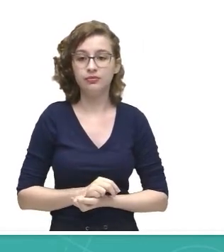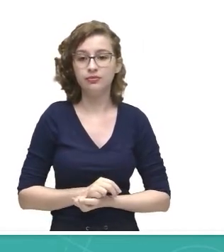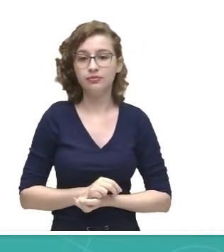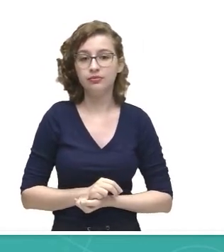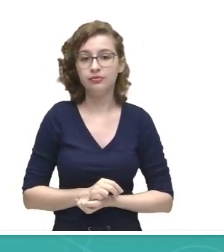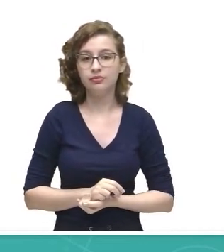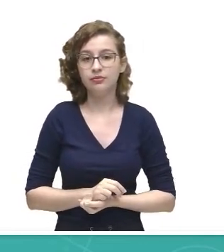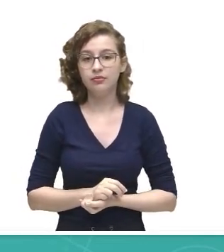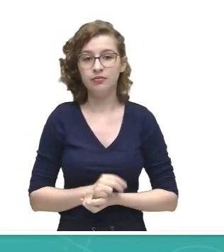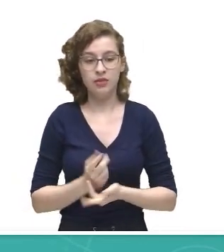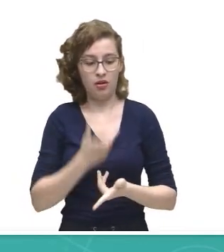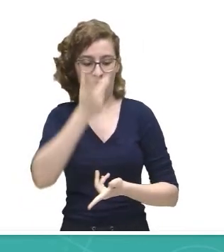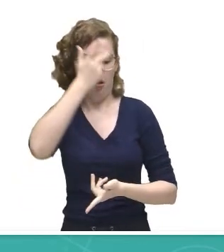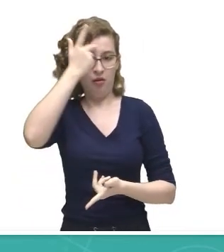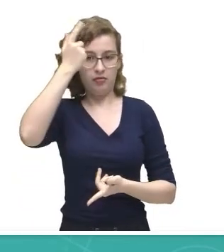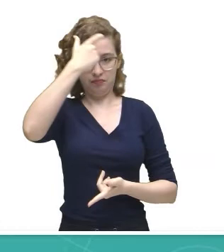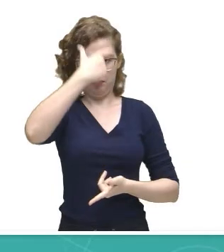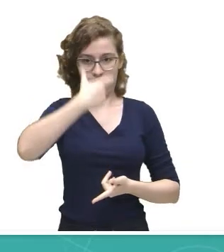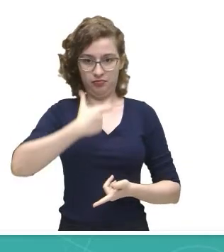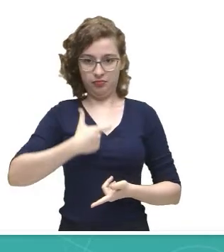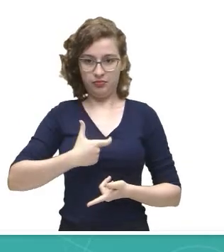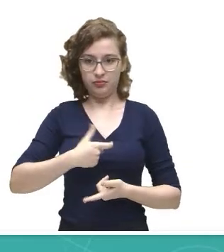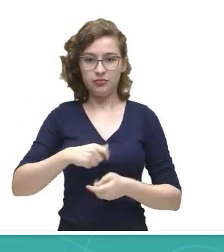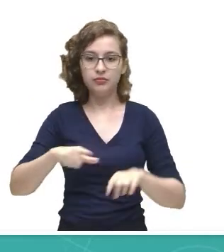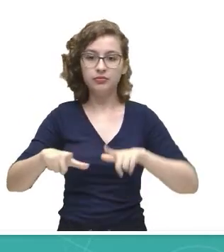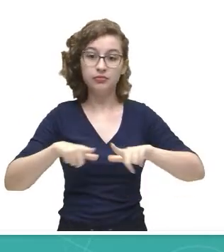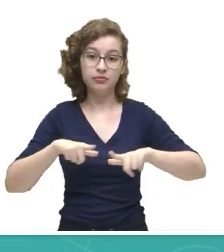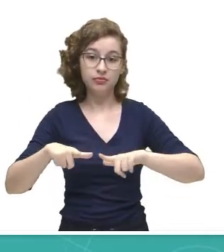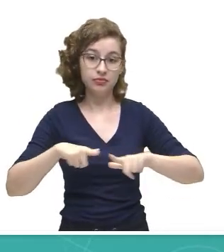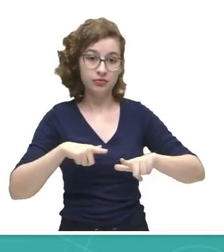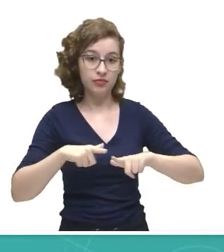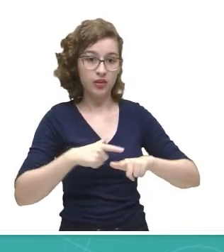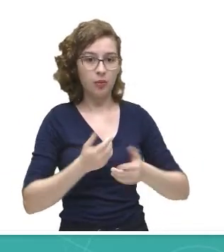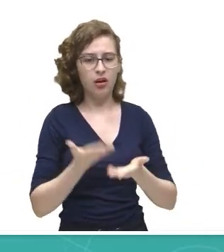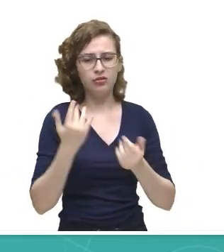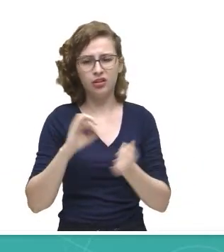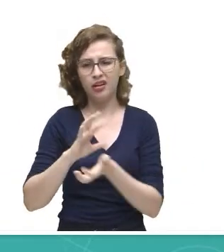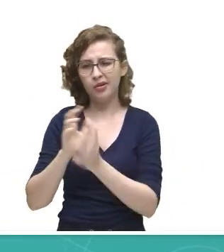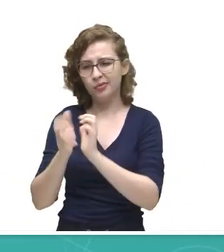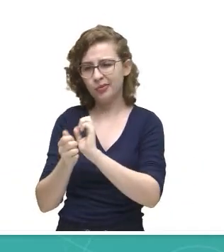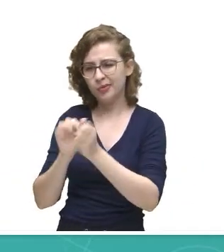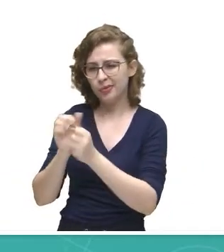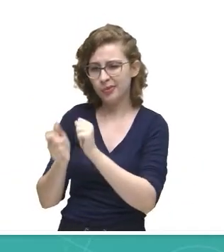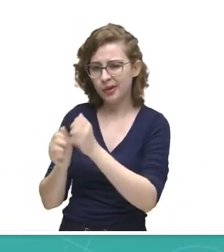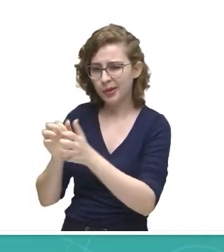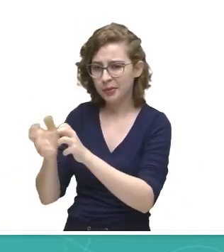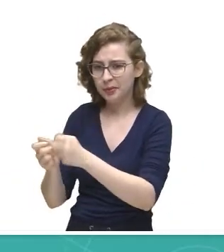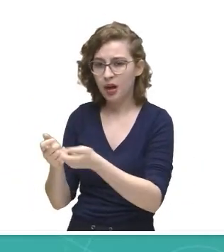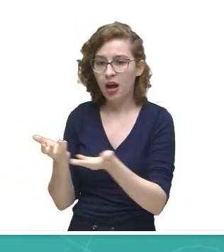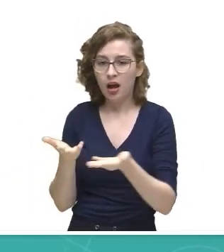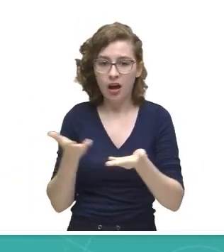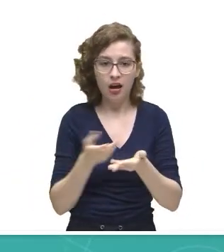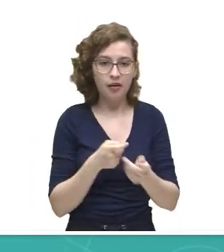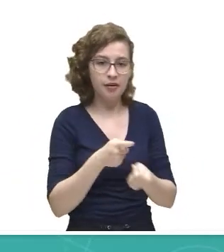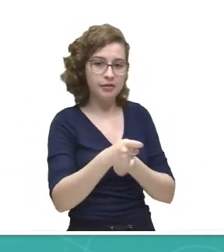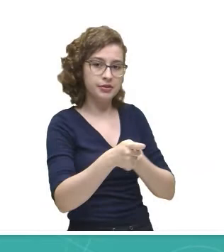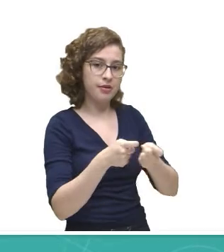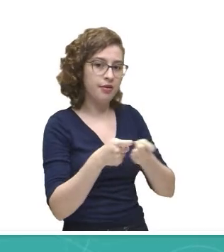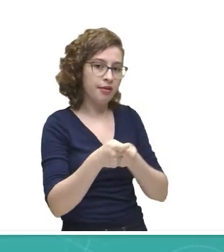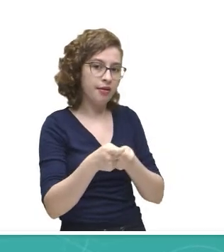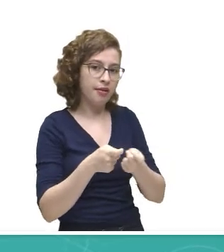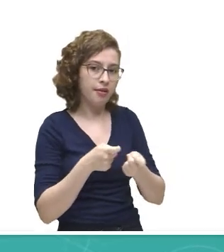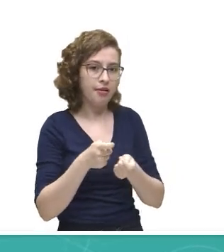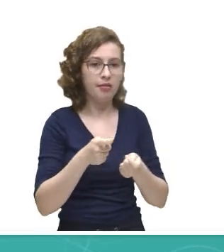lá o trabalhador agora, que fazia tudo de forma manual, alimentando a máquina, controlando ela